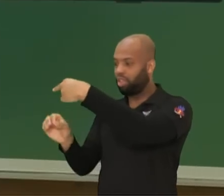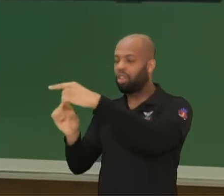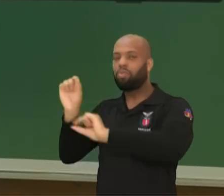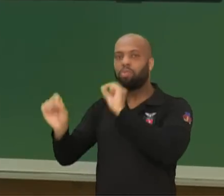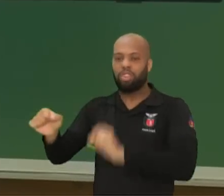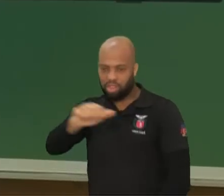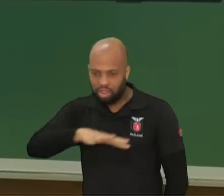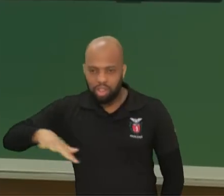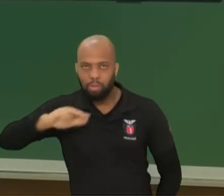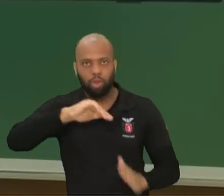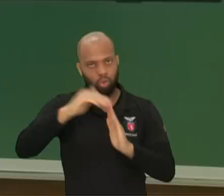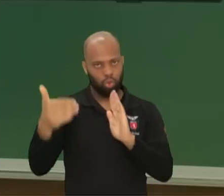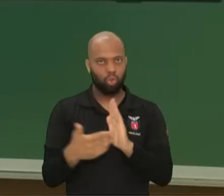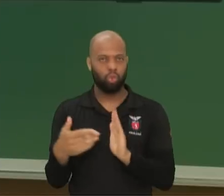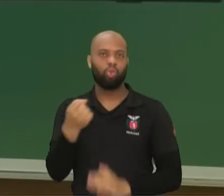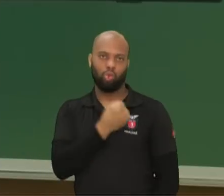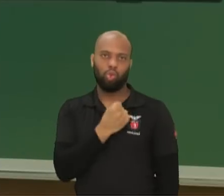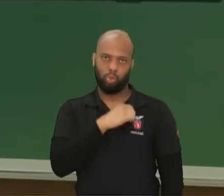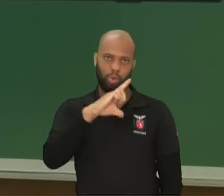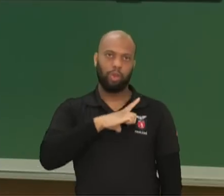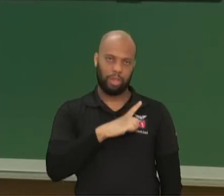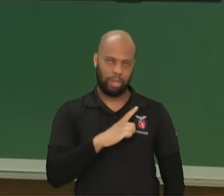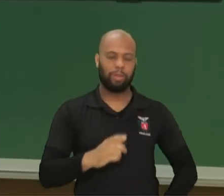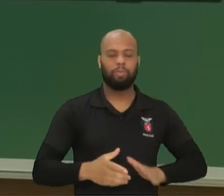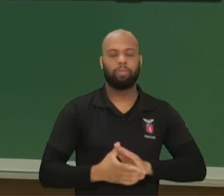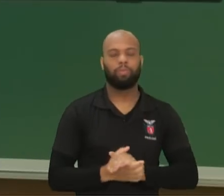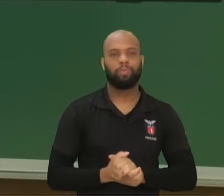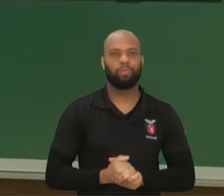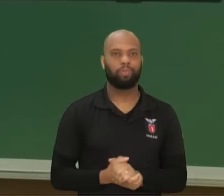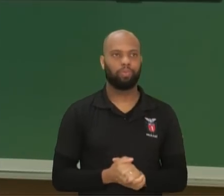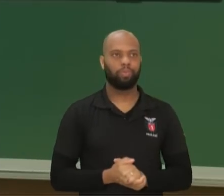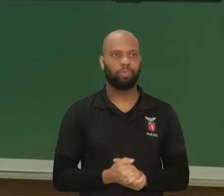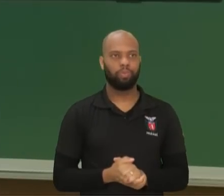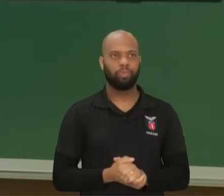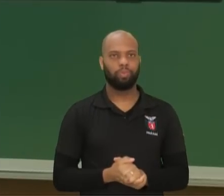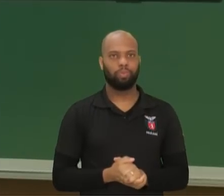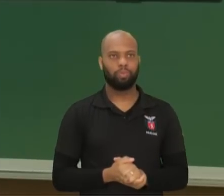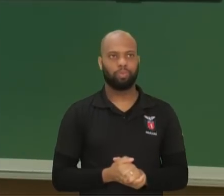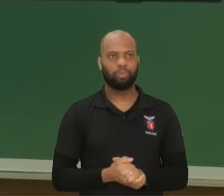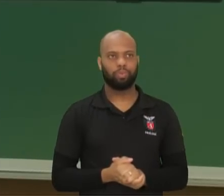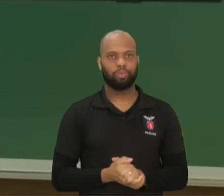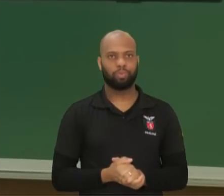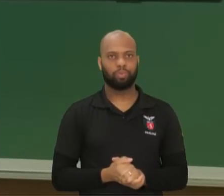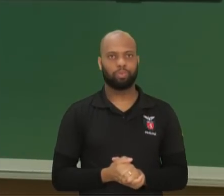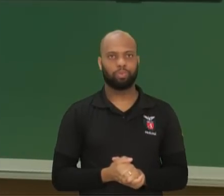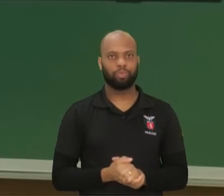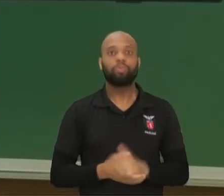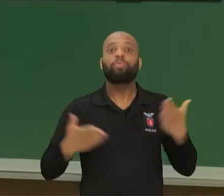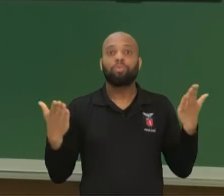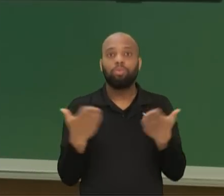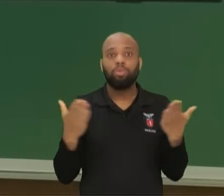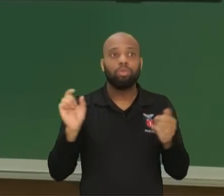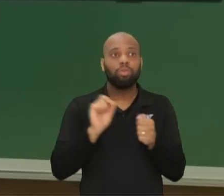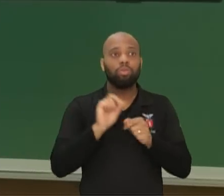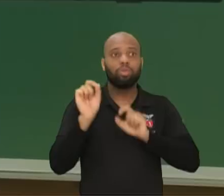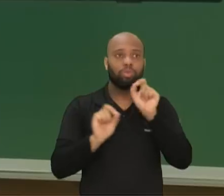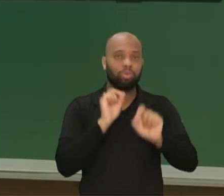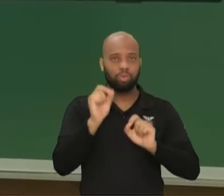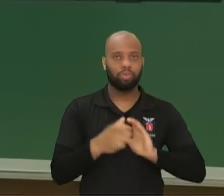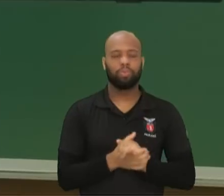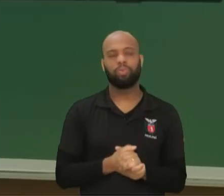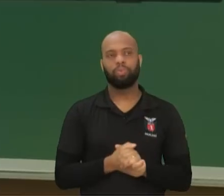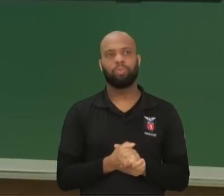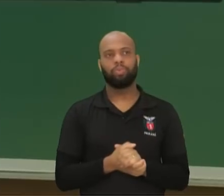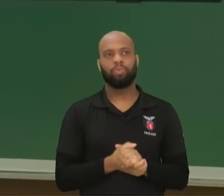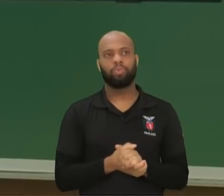é, esse daqui é todos os nossos elementos ali do nosso conjunto amostral, do nosso espaço